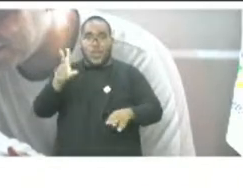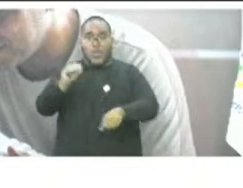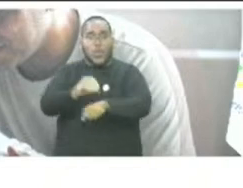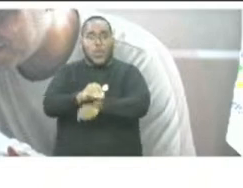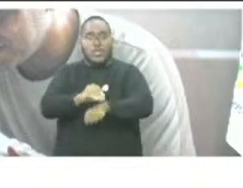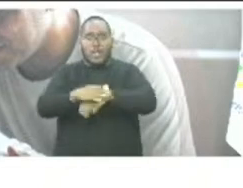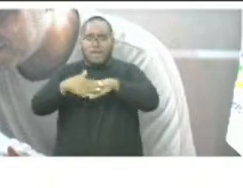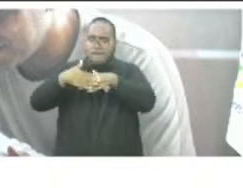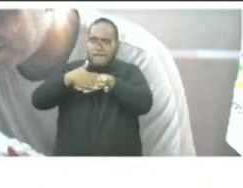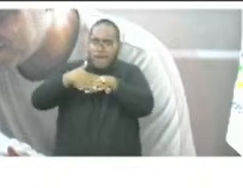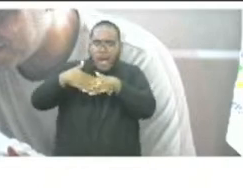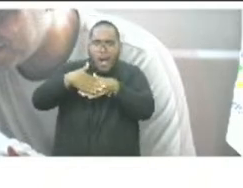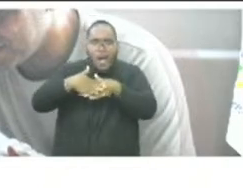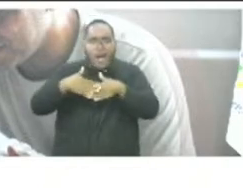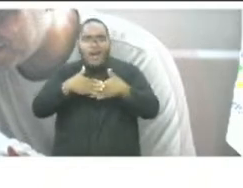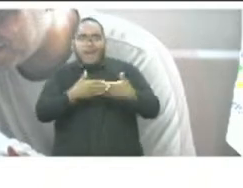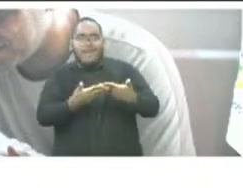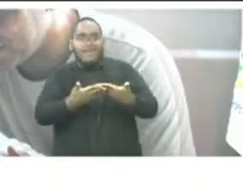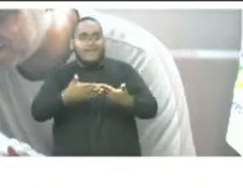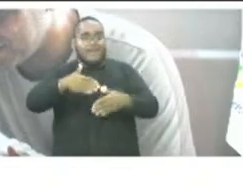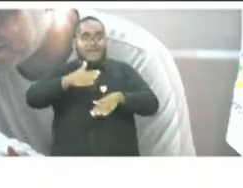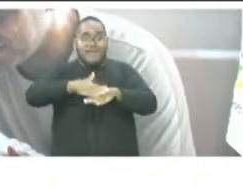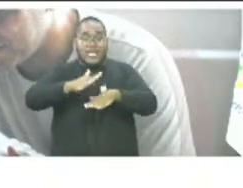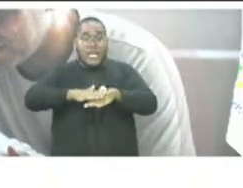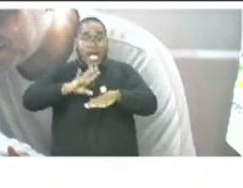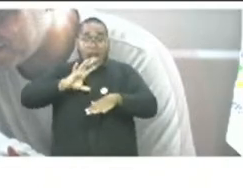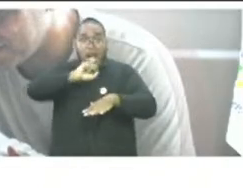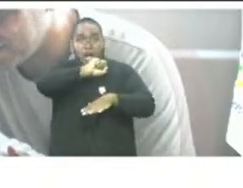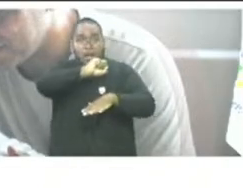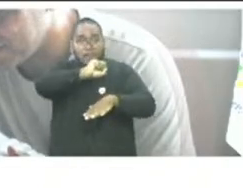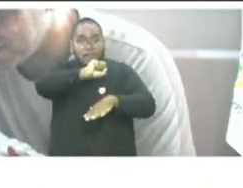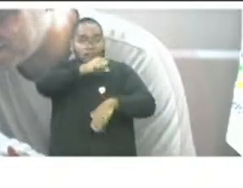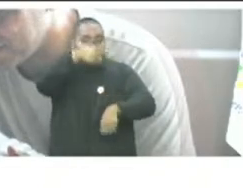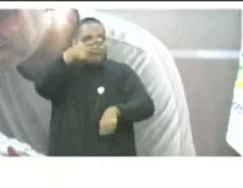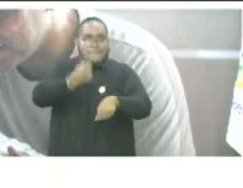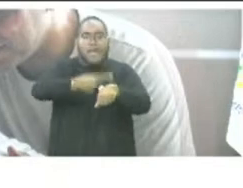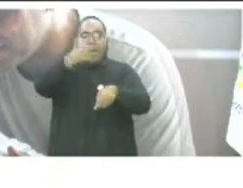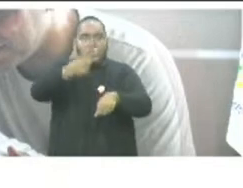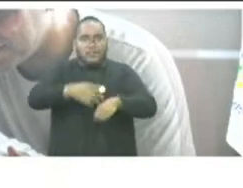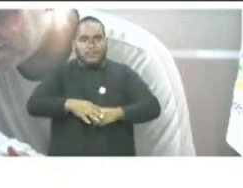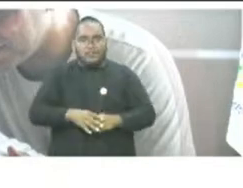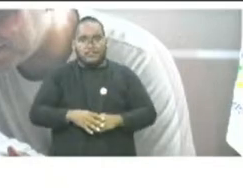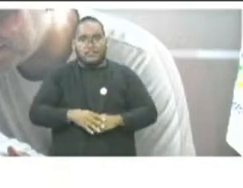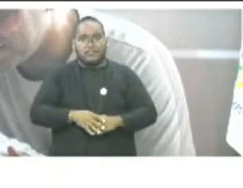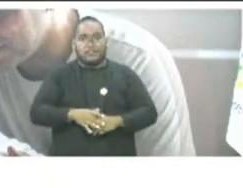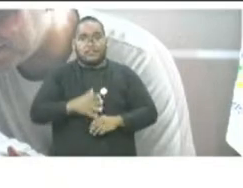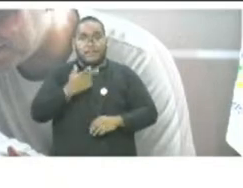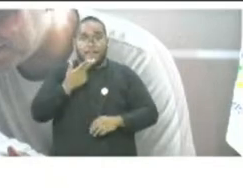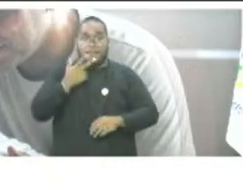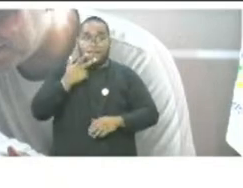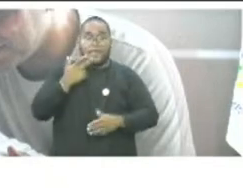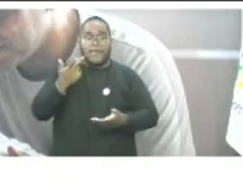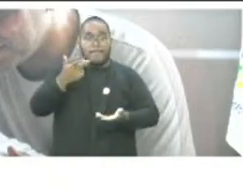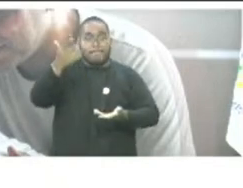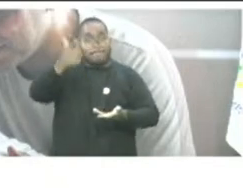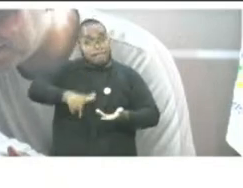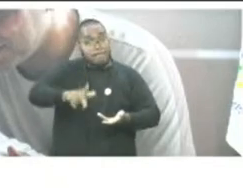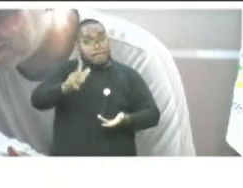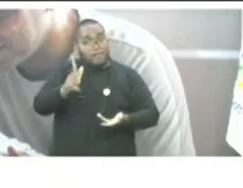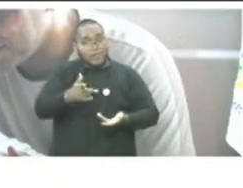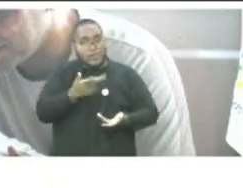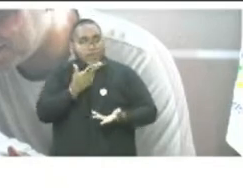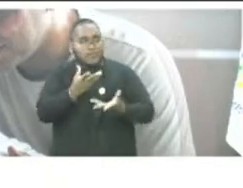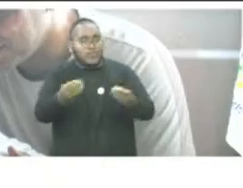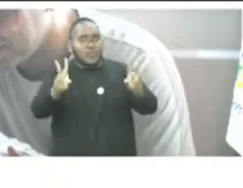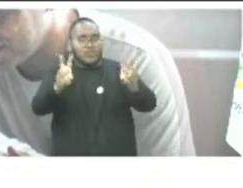que deve ser feito de forma imediata, assim que o bebê nasce. E a gente vai reforçar muito sobre todos os cuidados